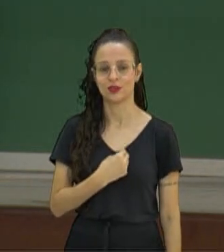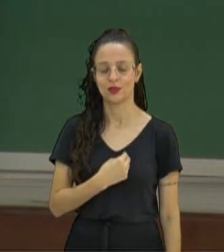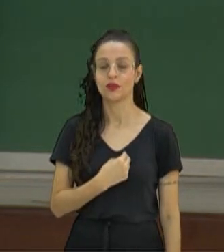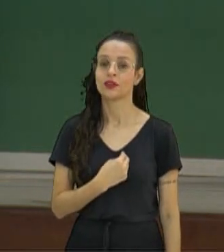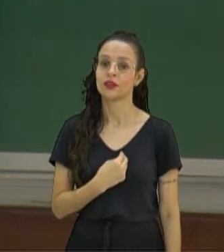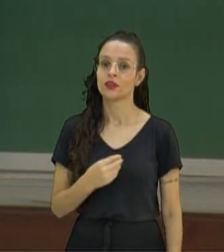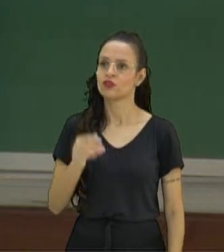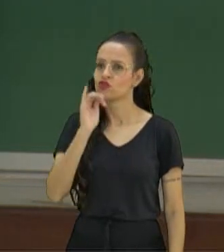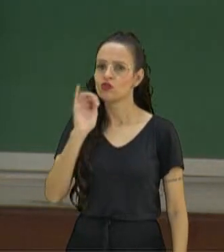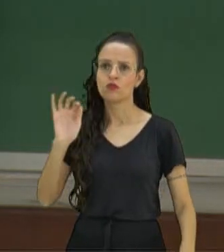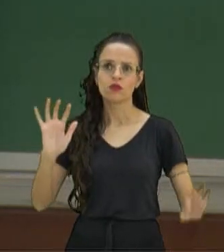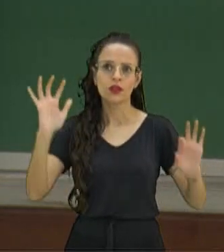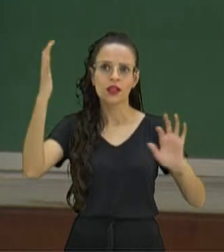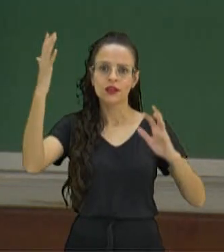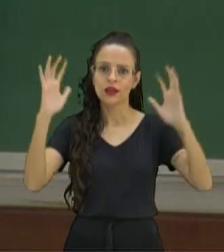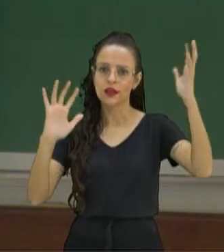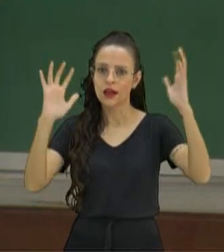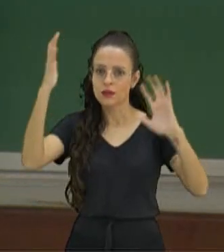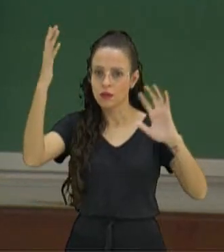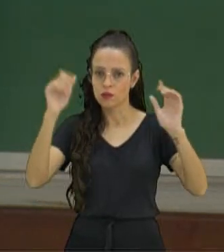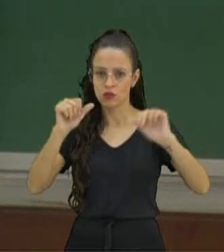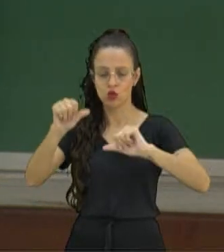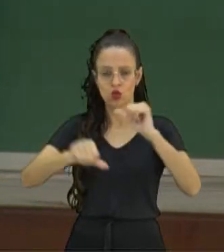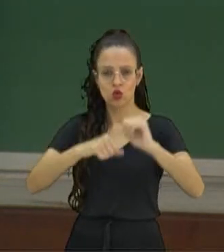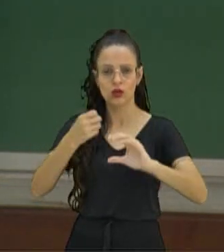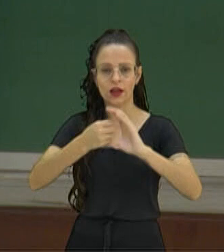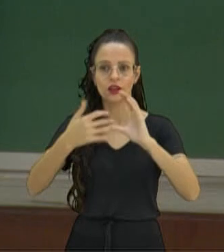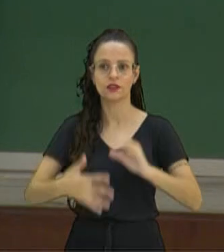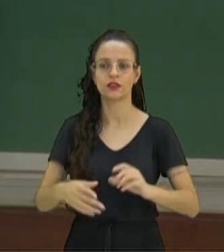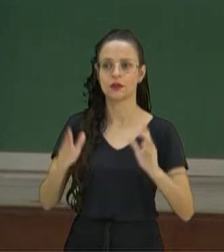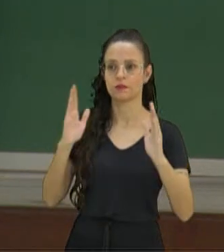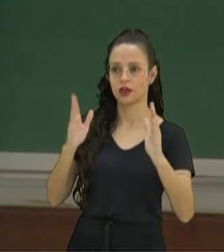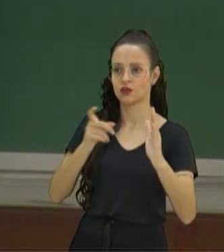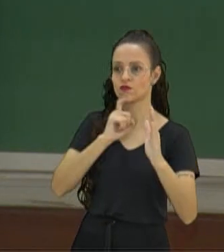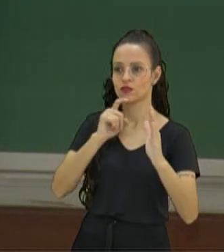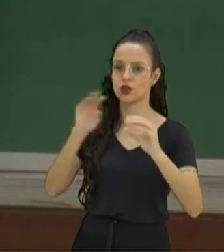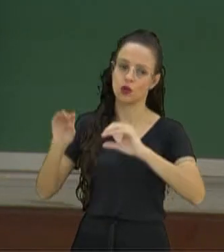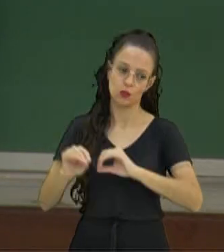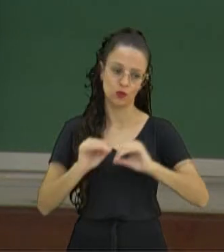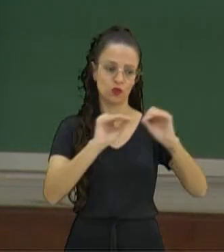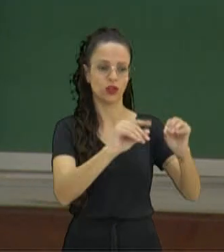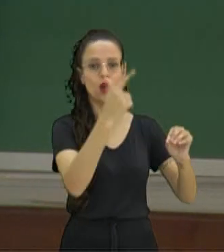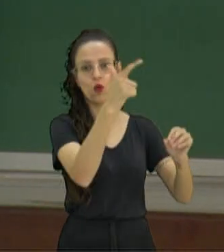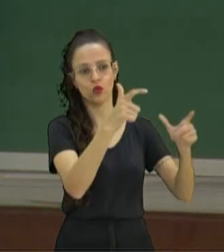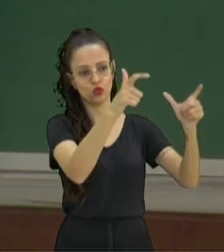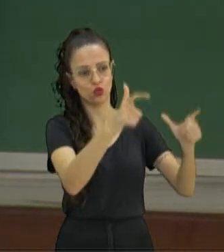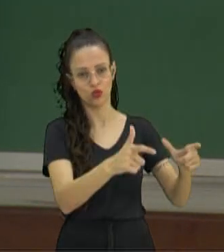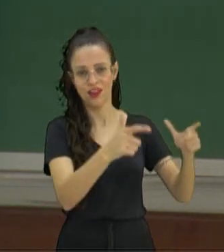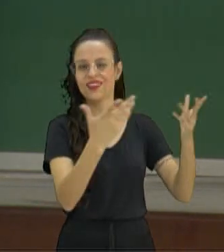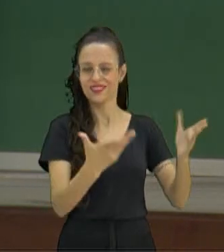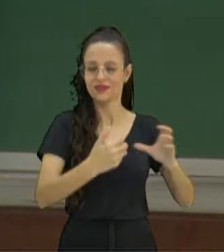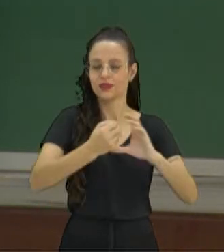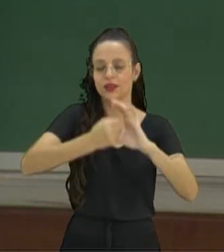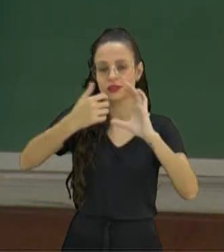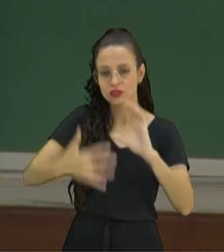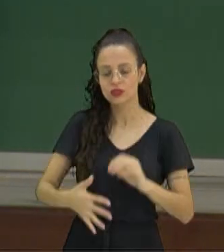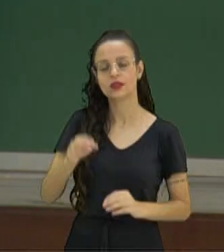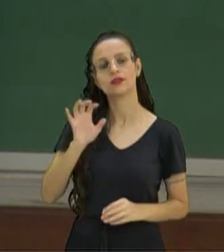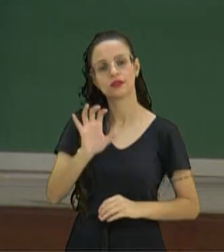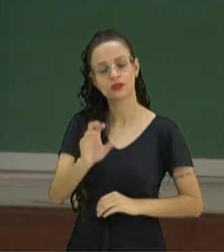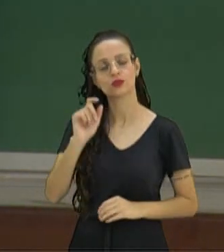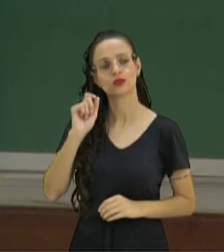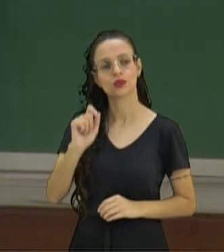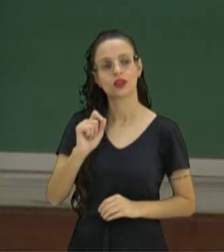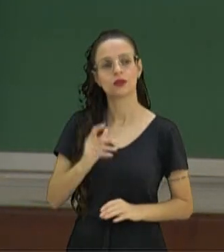de estação ou características assim, períodos mais frios, eles mudavam para outro lugar. Então, são características ali que